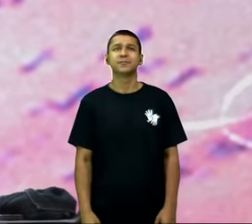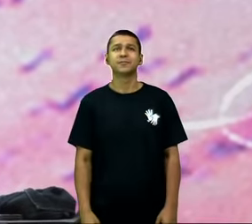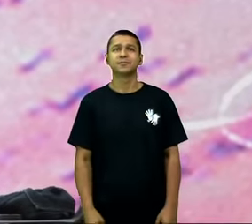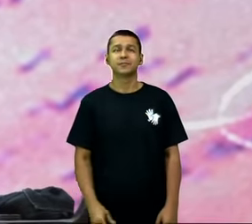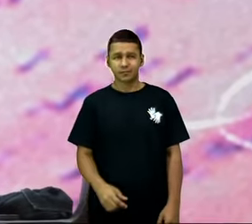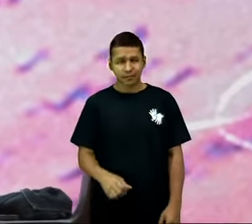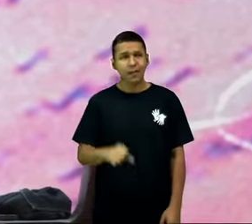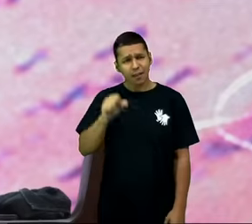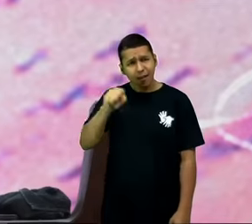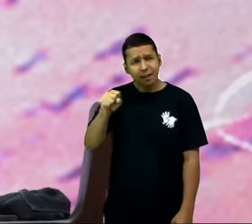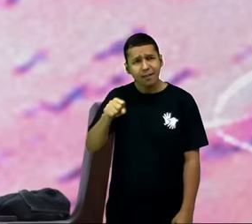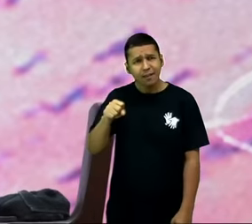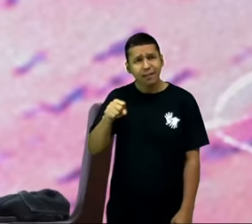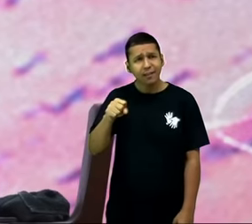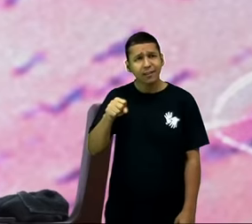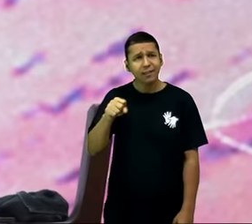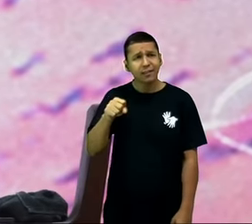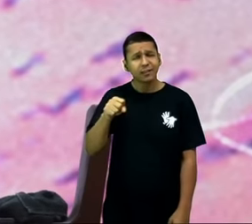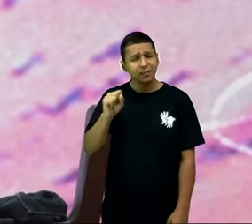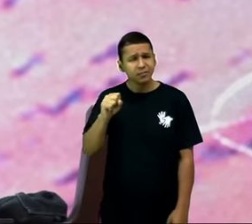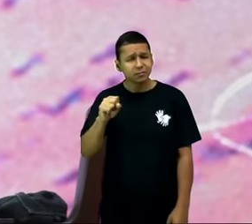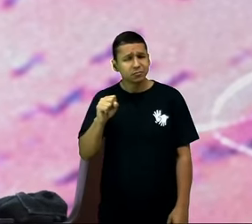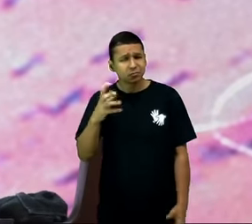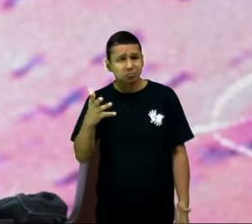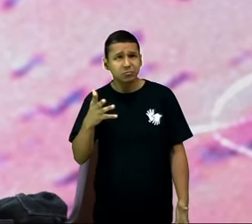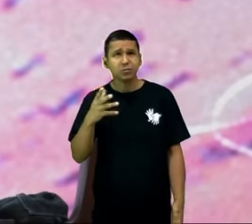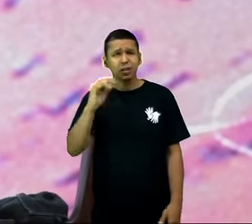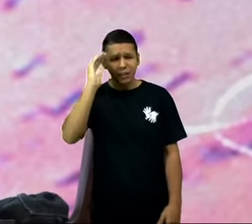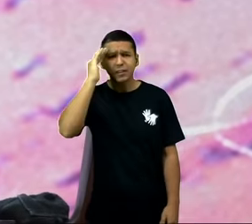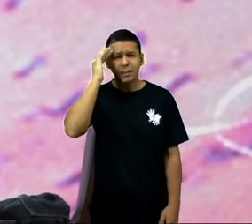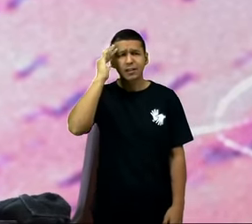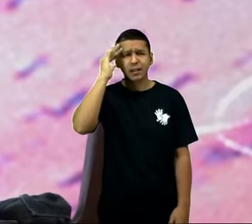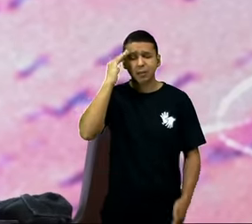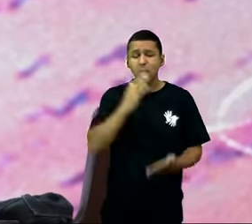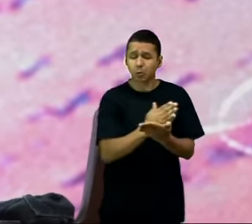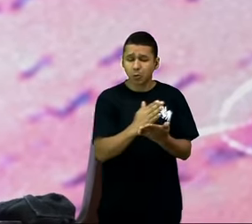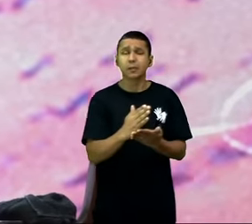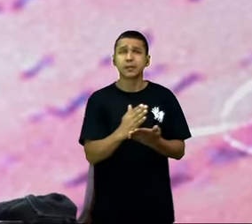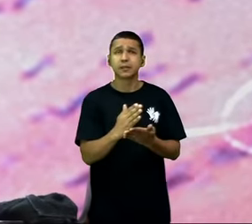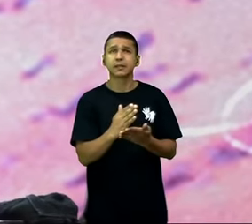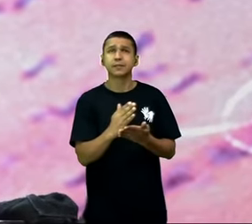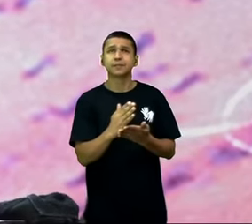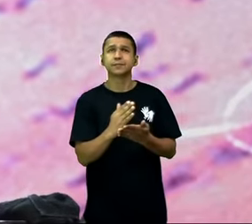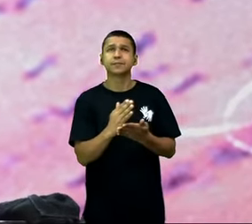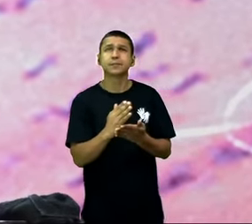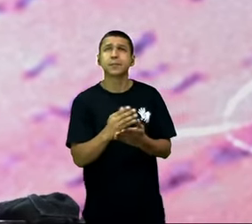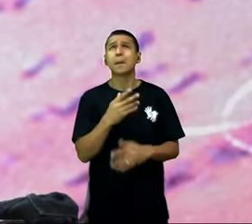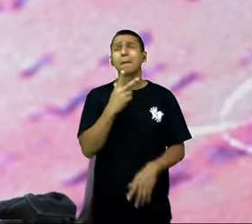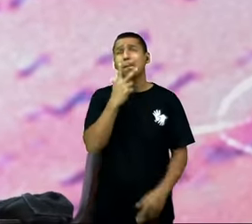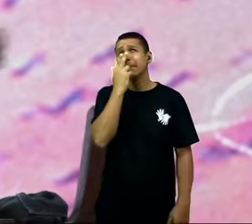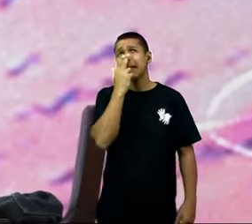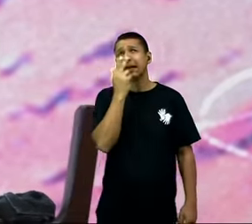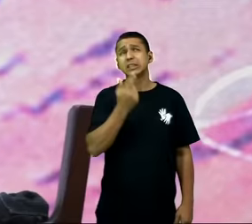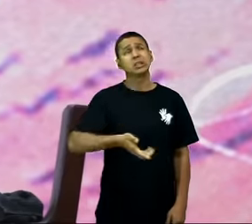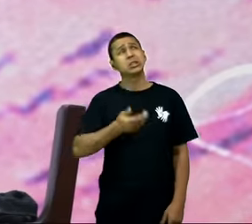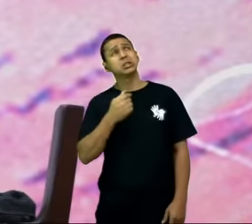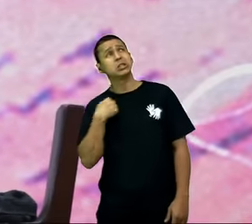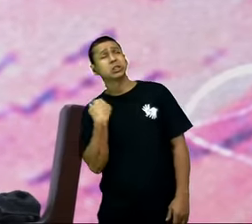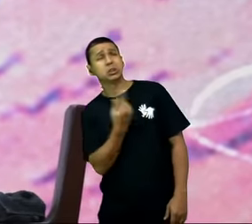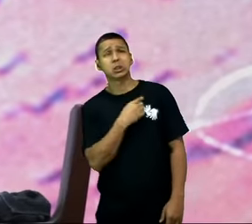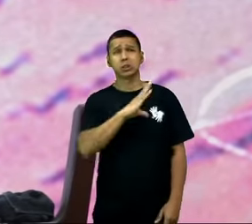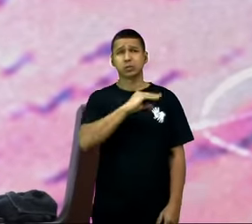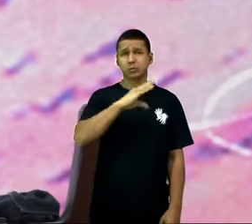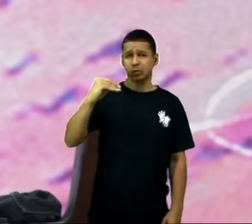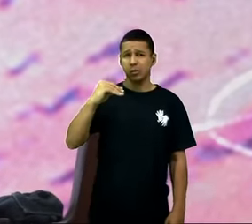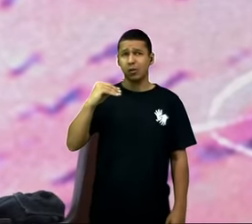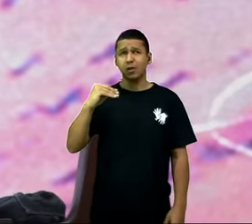É ou não é? Faz sentido o que eu estou falando? Vocês estão entendendo como é que eu estou começando aqui? Sim ou não? Não é? Parece que quando a gente está mais novo, a gente... É ou